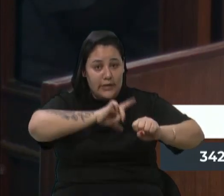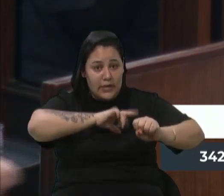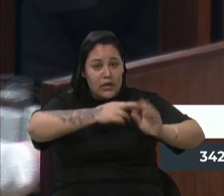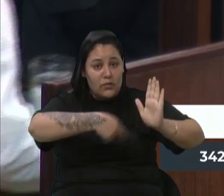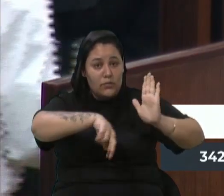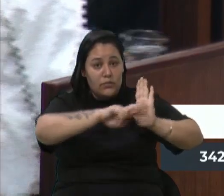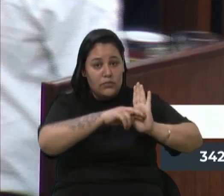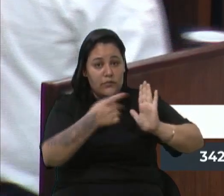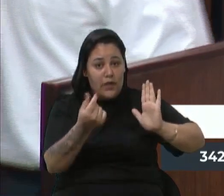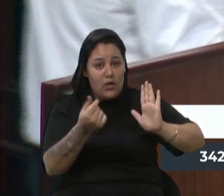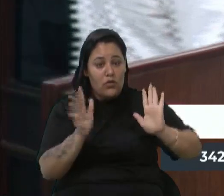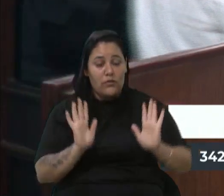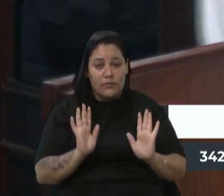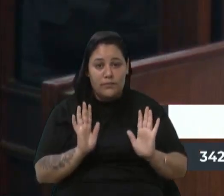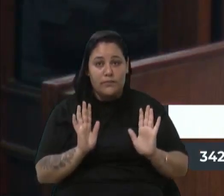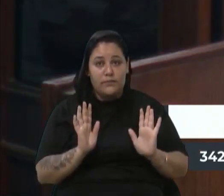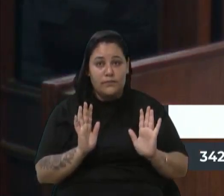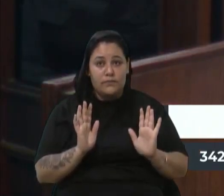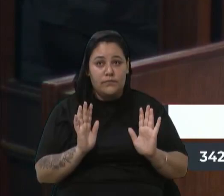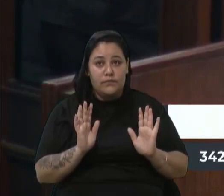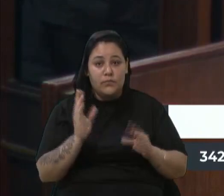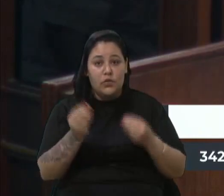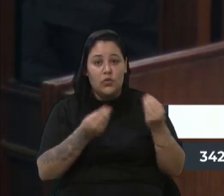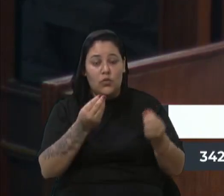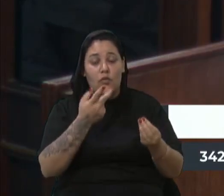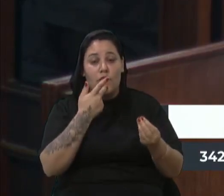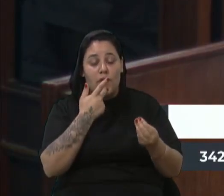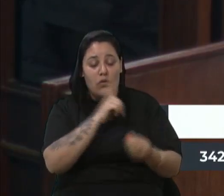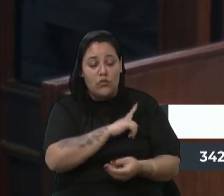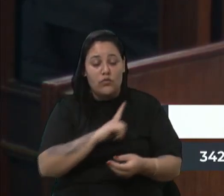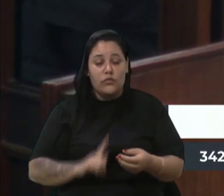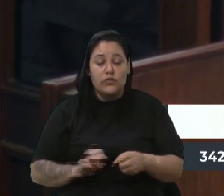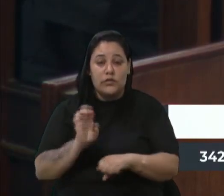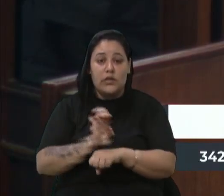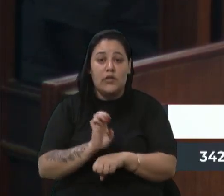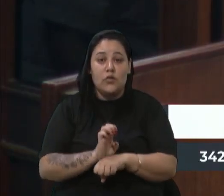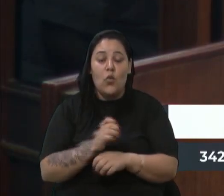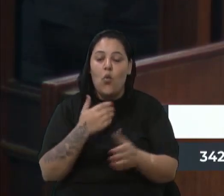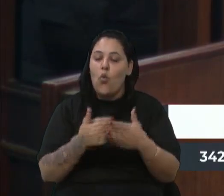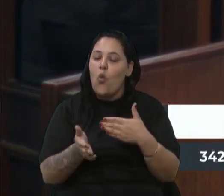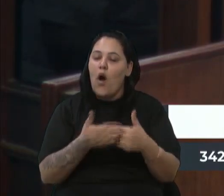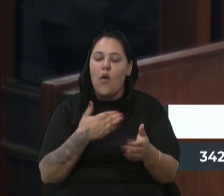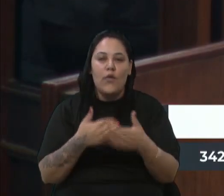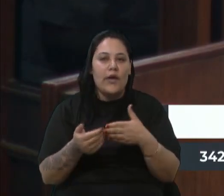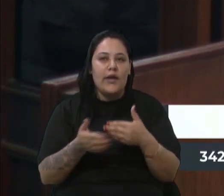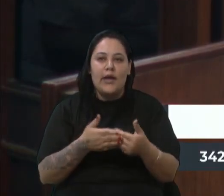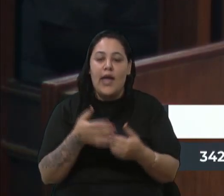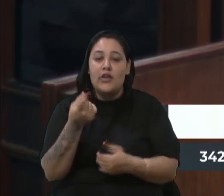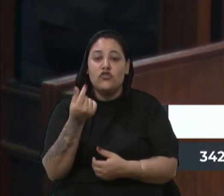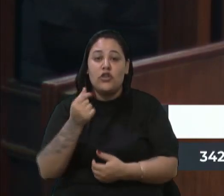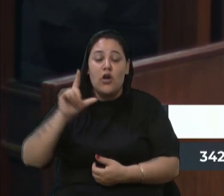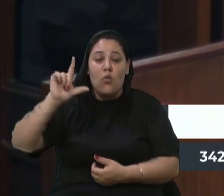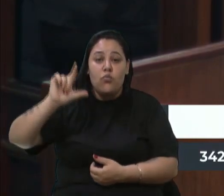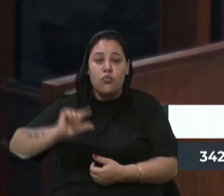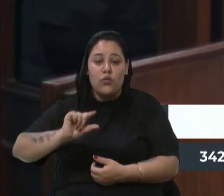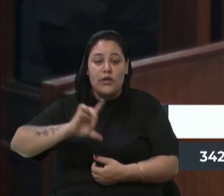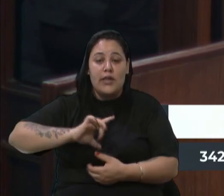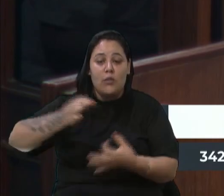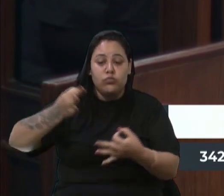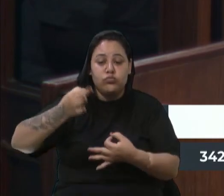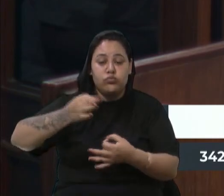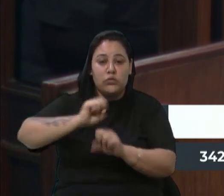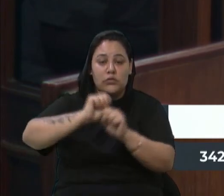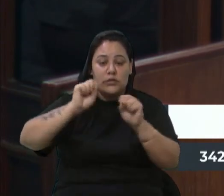tarifa, conforme a CSG e o governo do Estado. Qualquer economia de custo por ganho de eficiência com o sistema de cobrança,